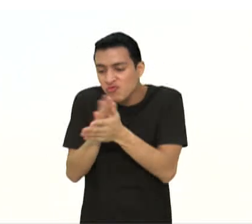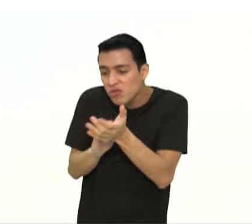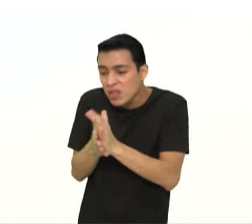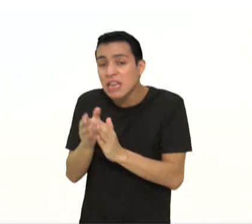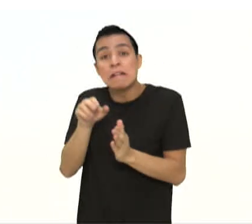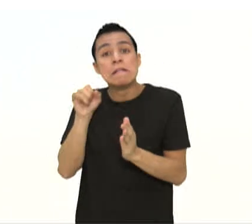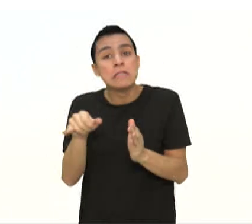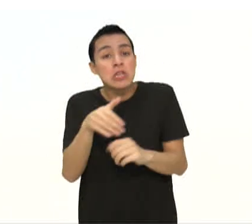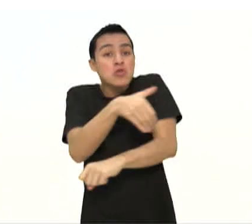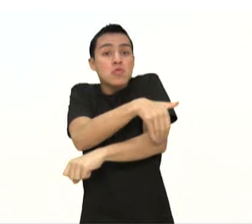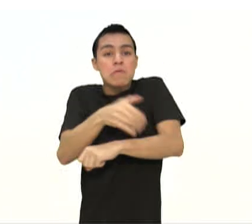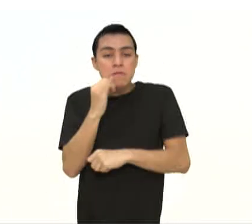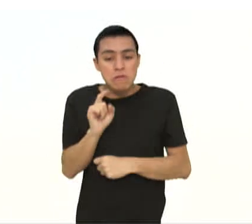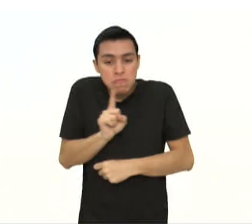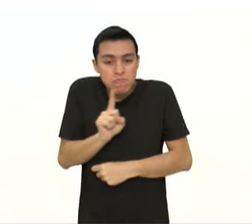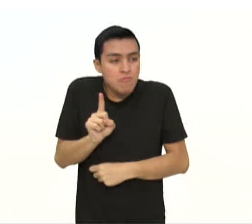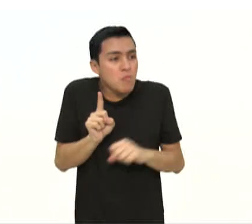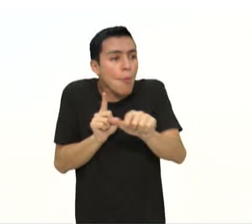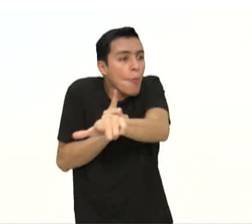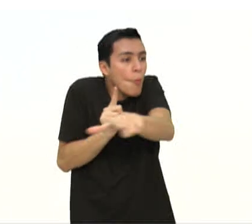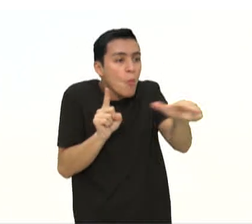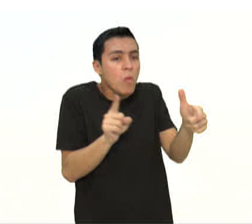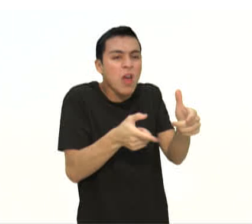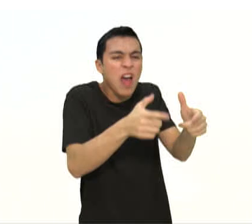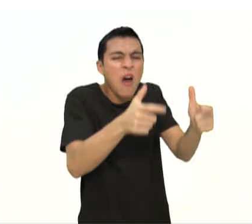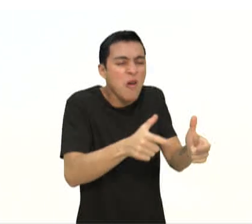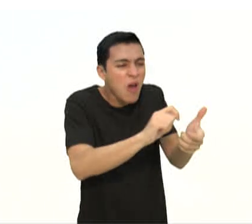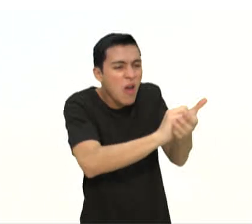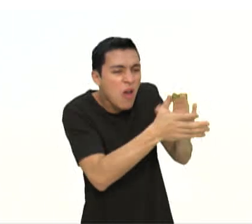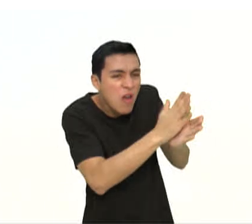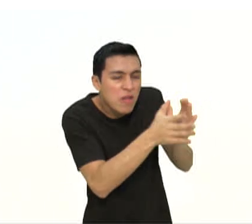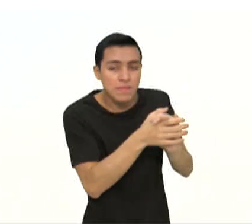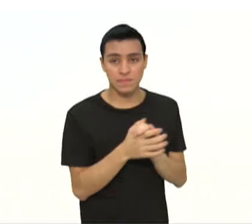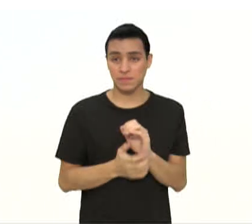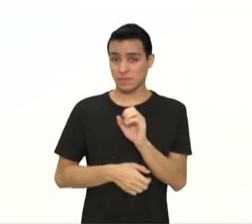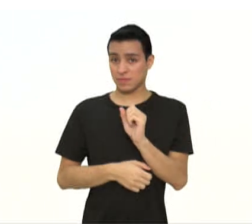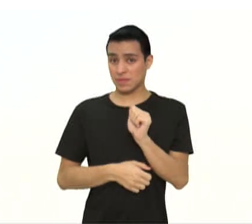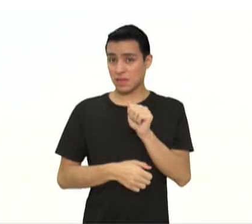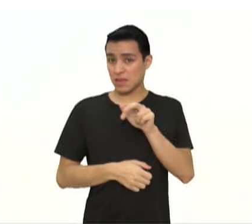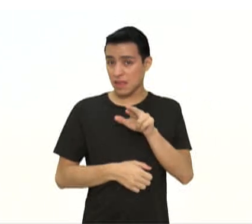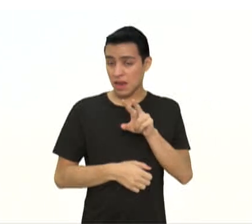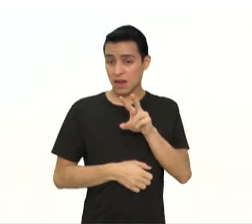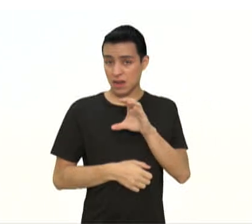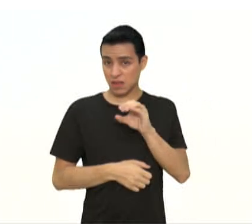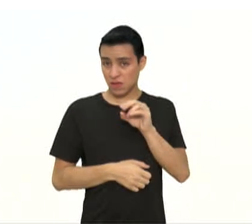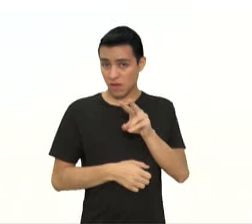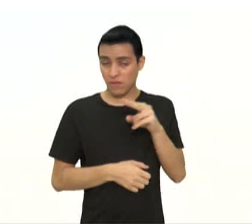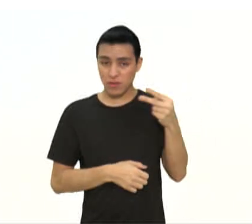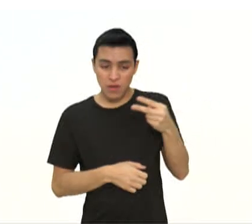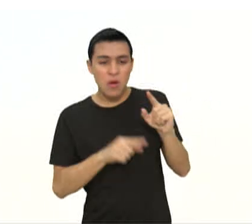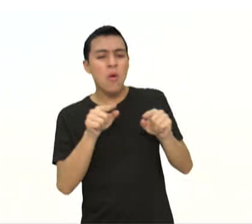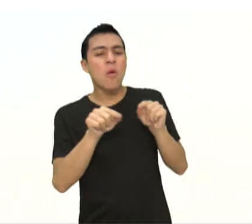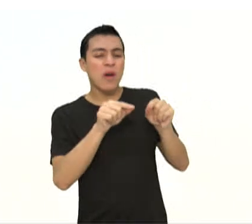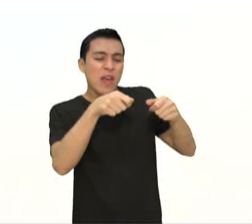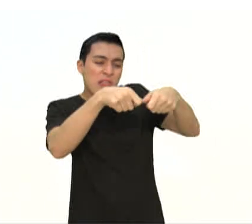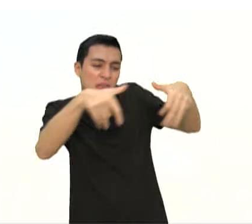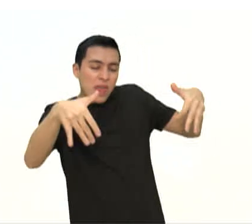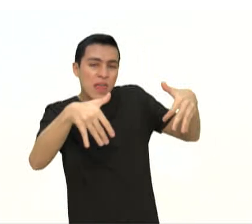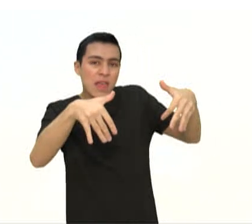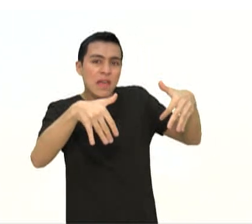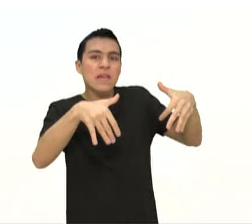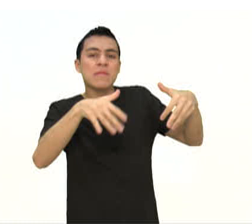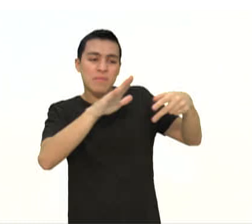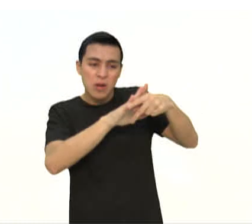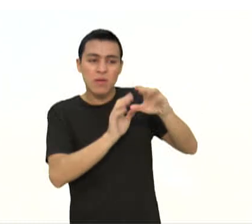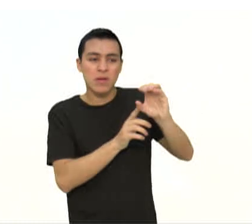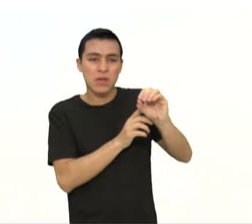diz o especialista. O SARS-CoV-2 é um vírus da família coronavírus, que são formados basicamente de RNA, material